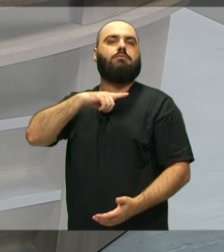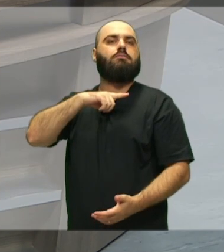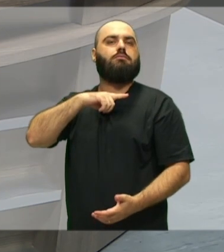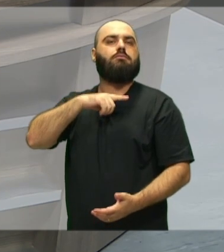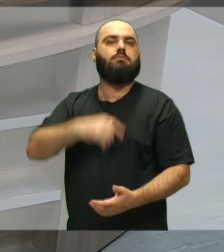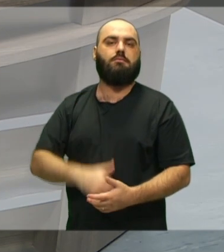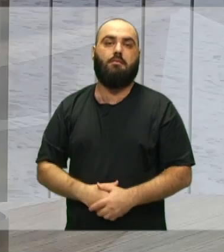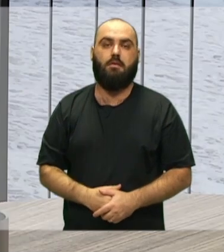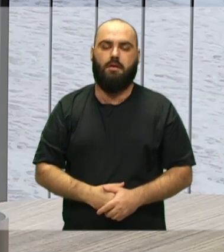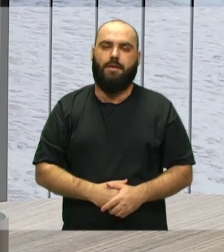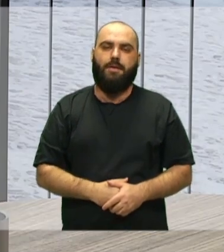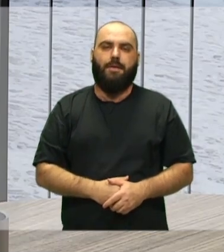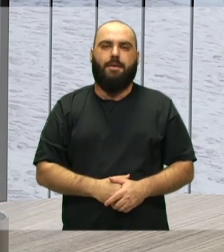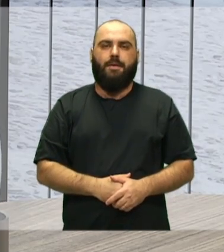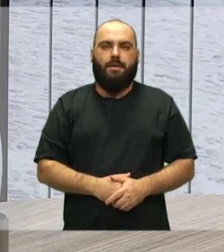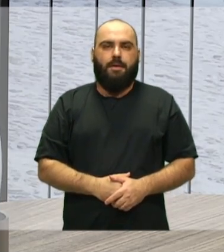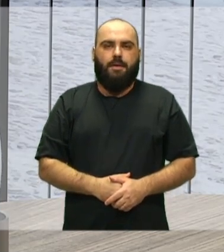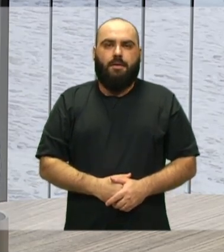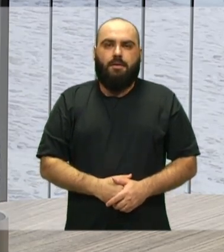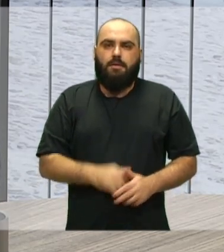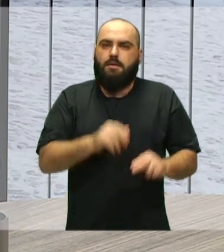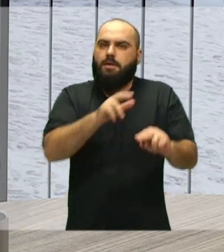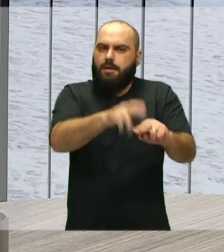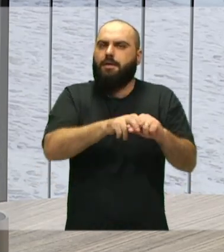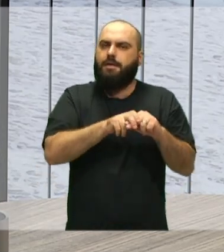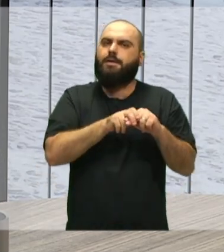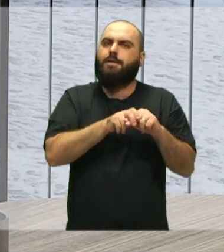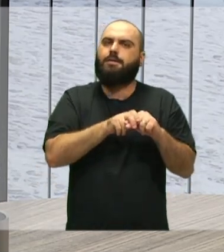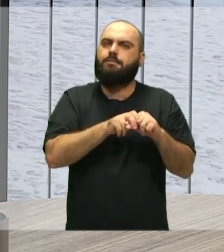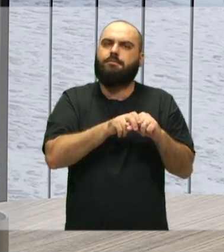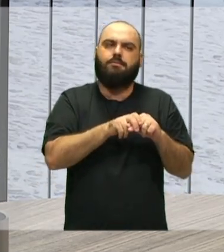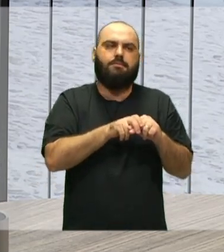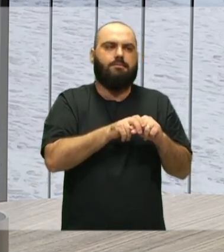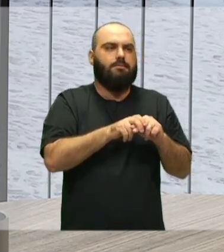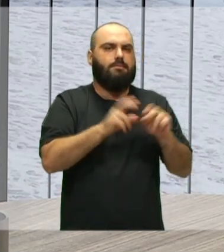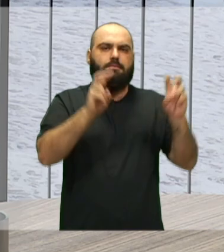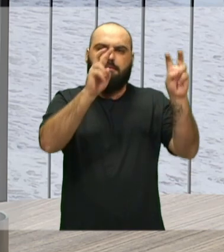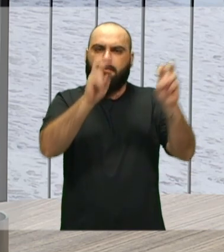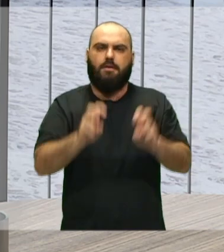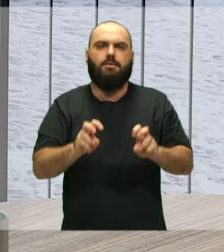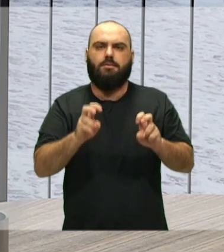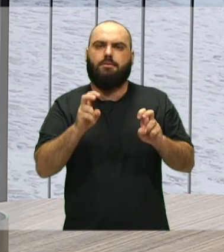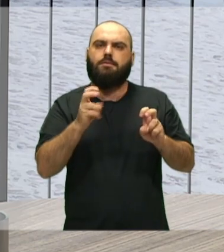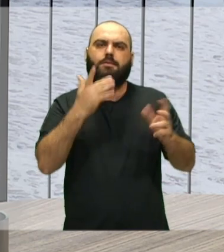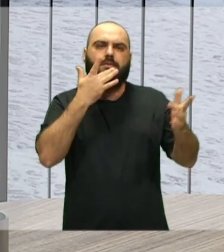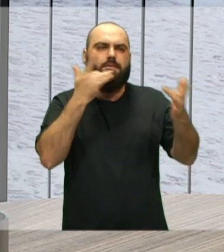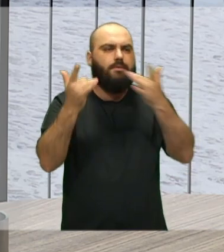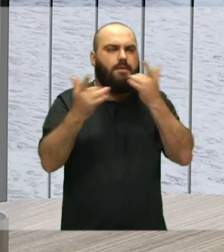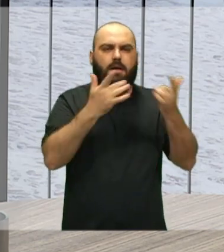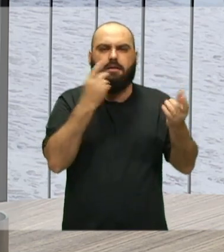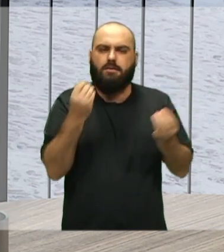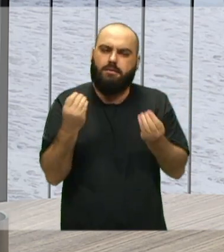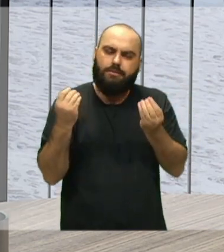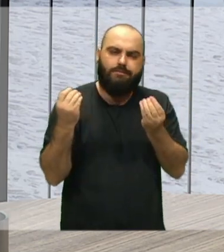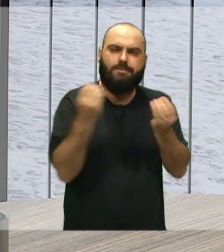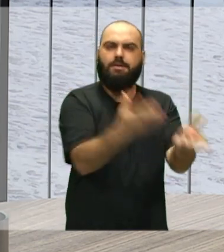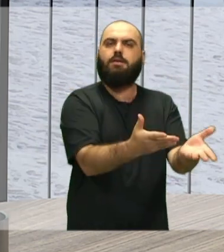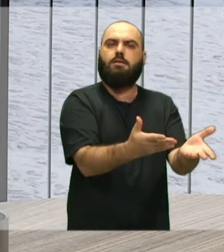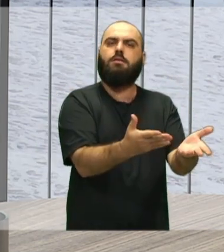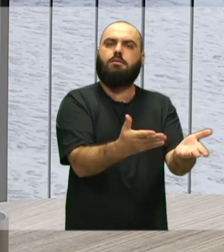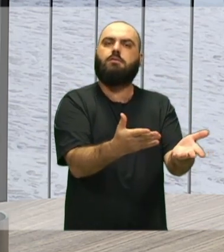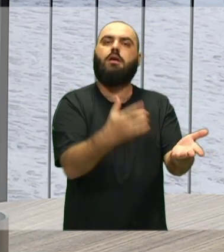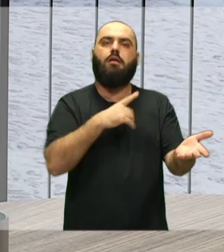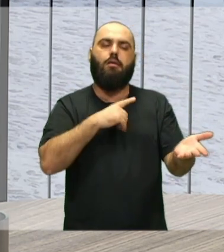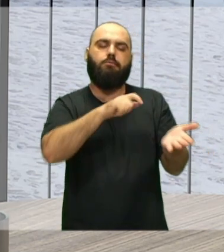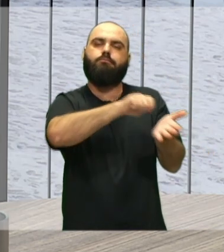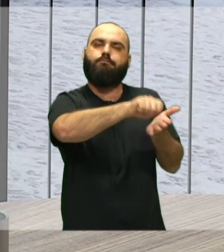facilitar tanto o ensinamento para aqueles, e bem como aqueles interessados em aprender um pouco do direito administrativo, essa obra vem em boa